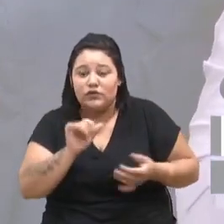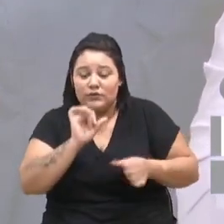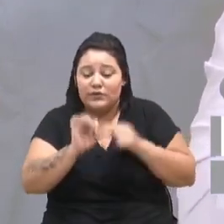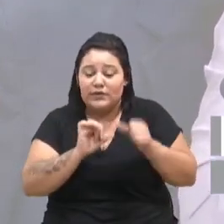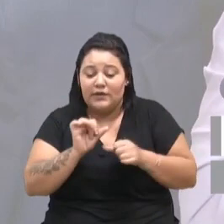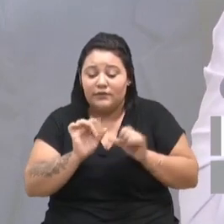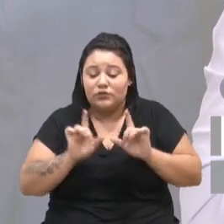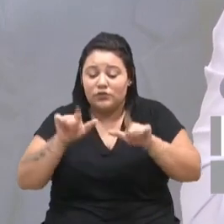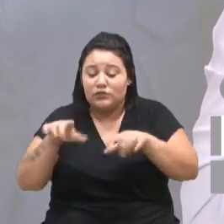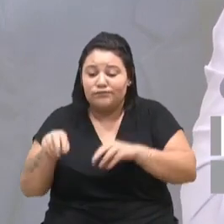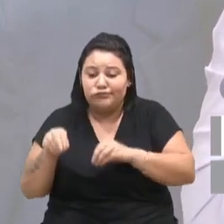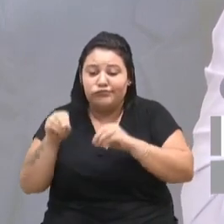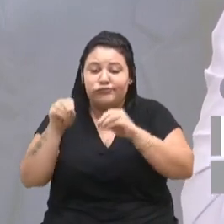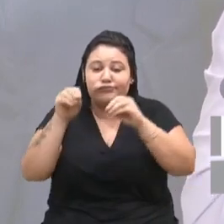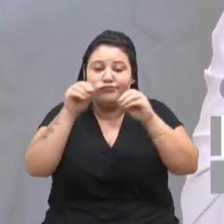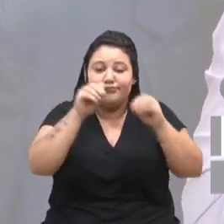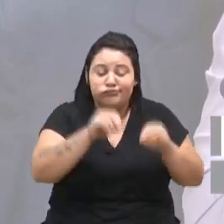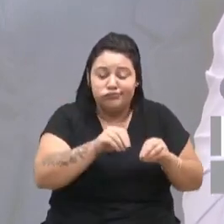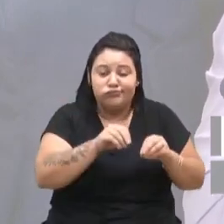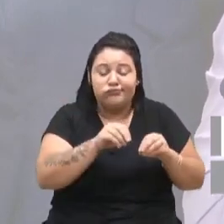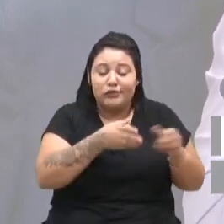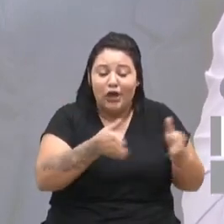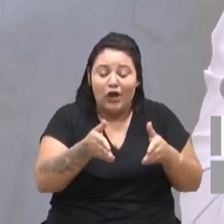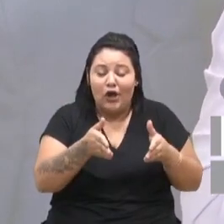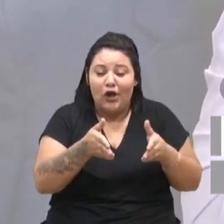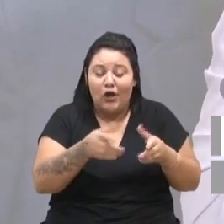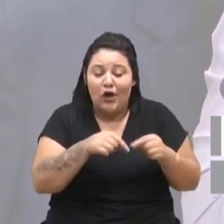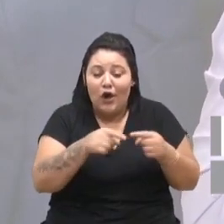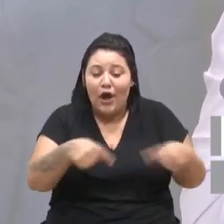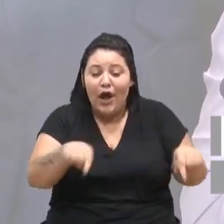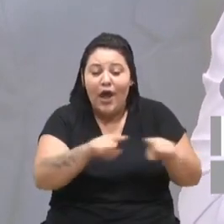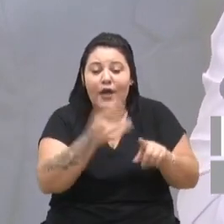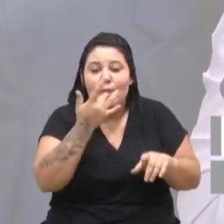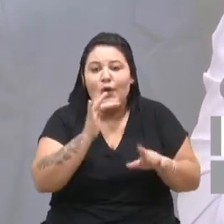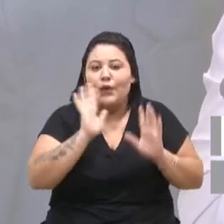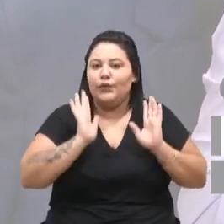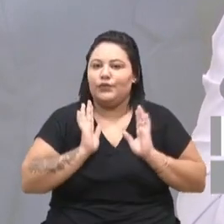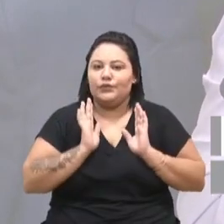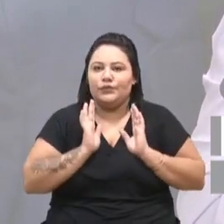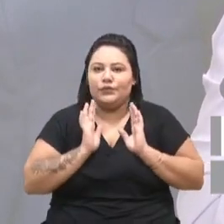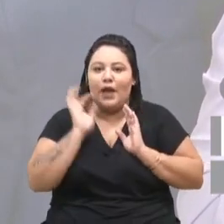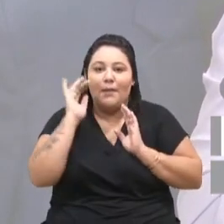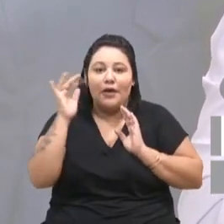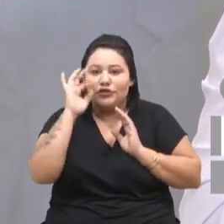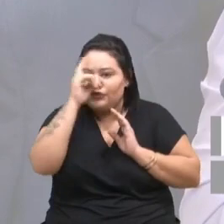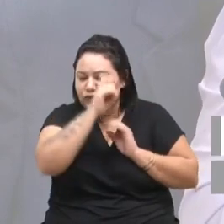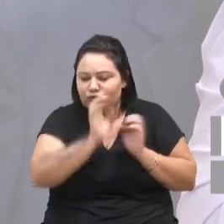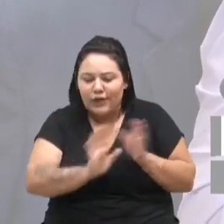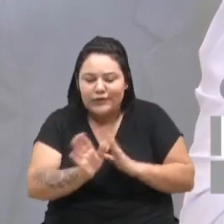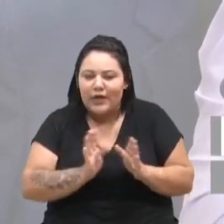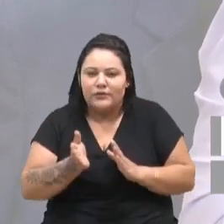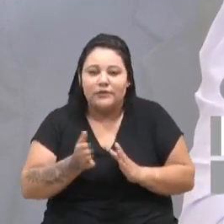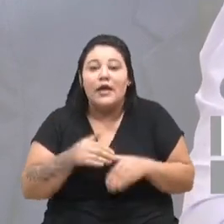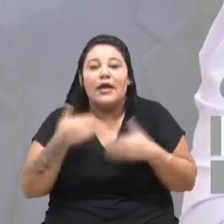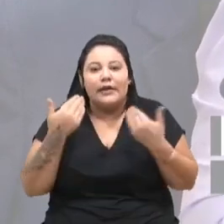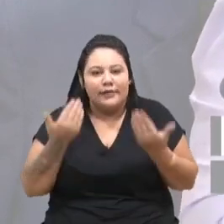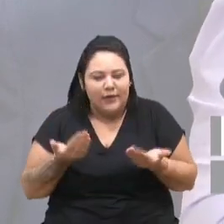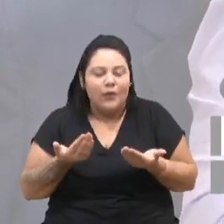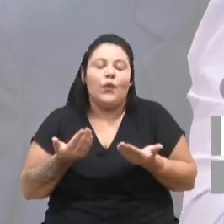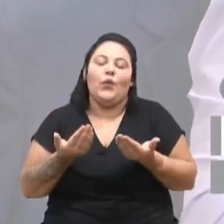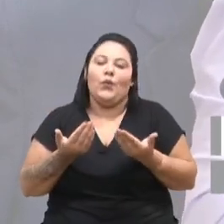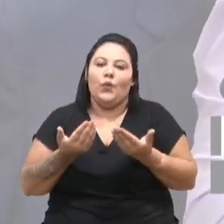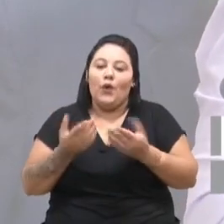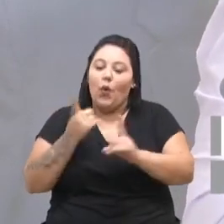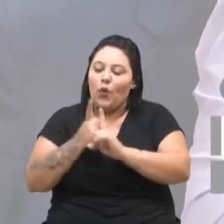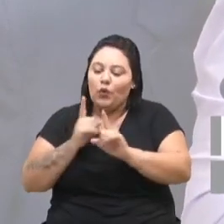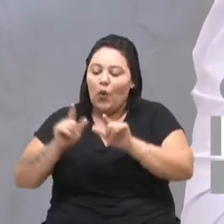Branco. Vocês imaginam a dificuldade do povo da região, que lá é 50, 60 mil pessoas. Então, assim, vamos ter cuidado.